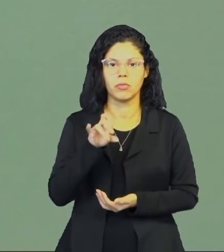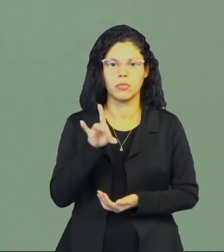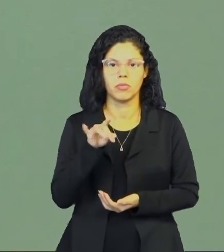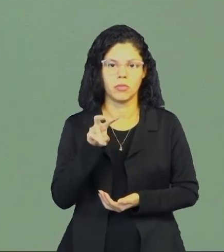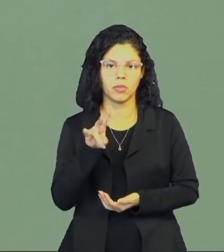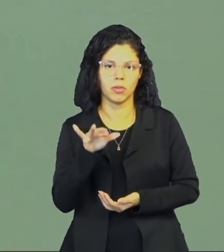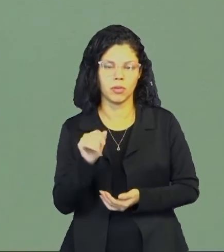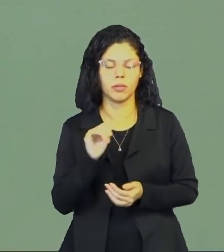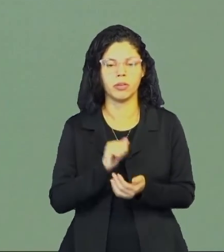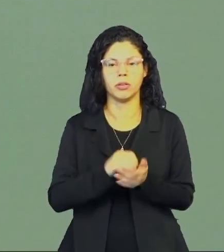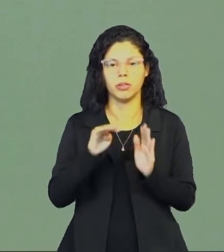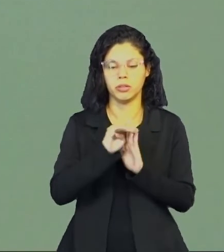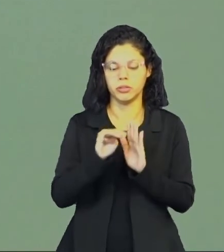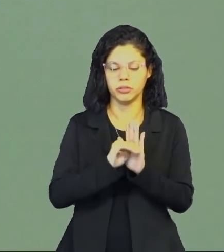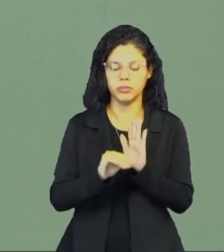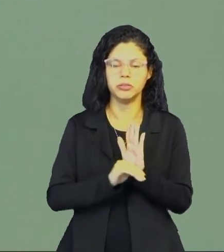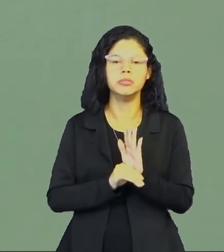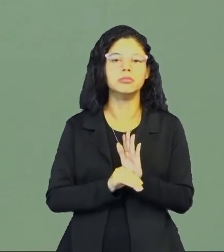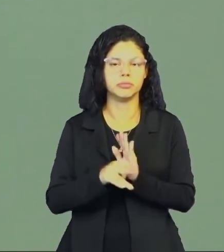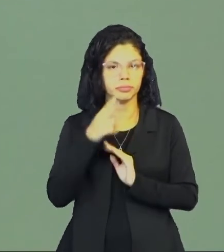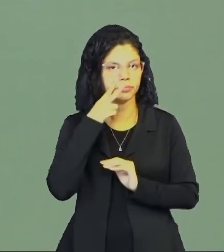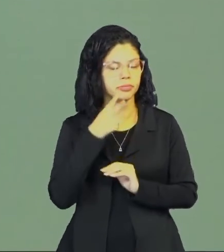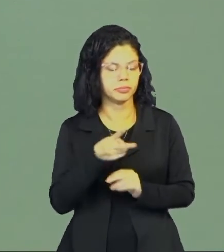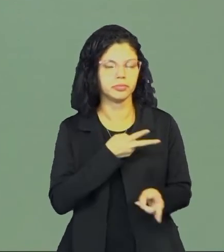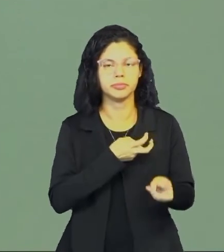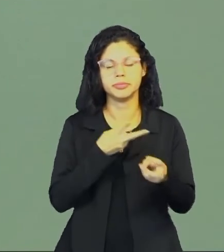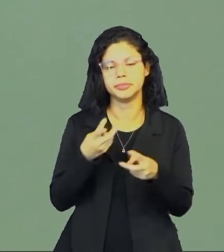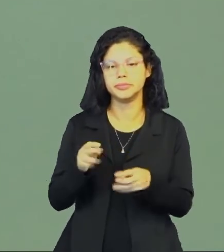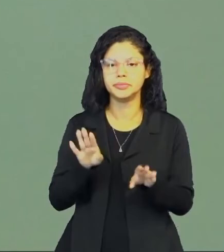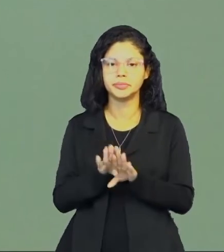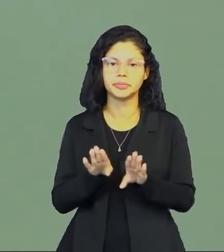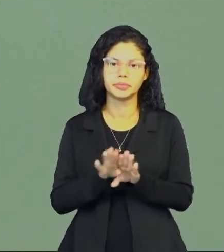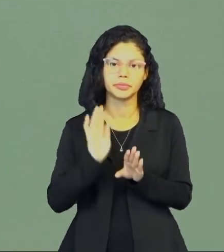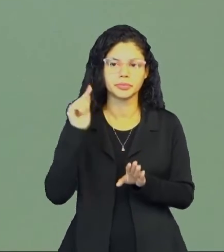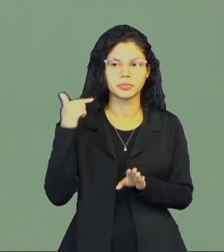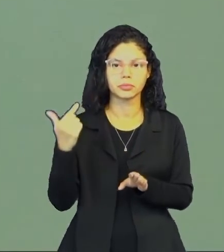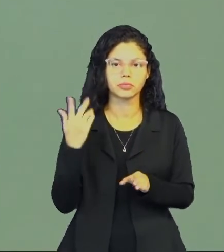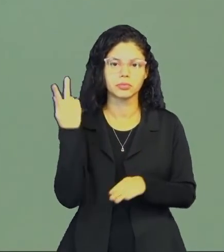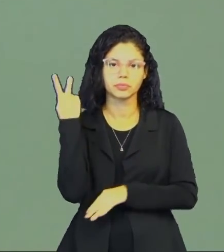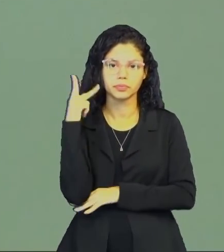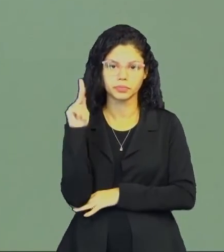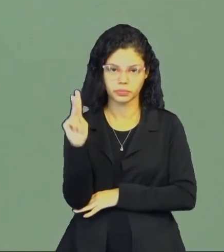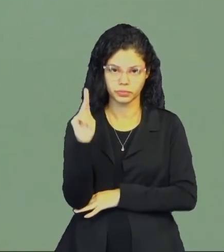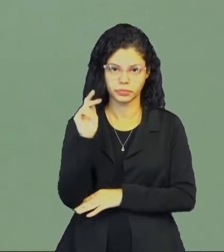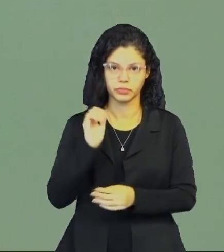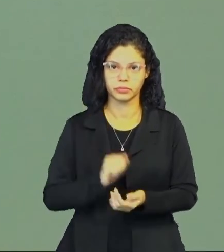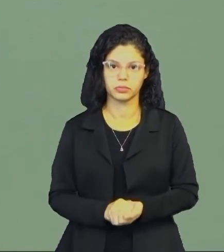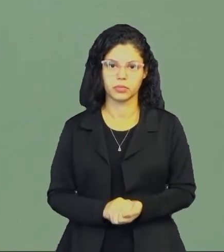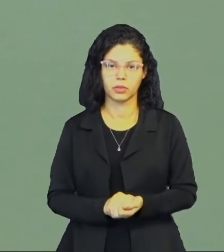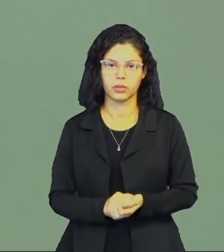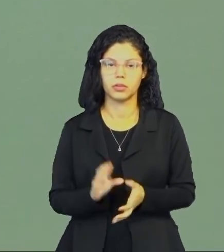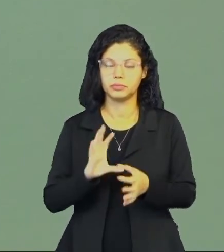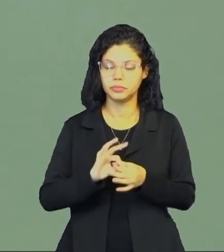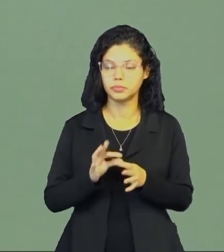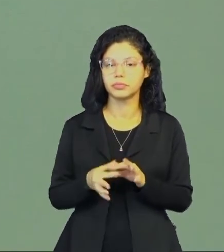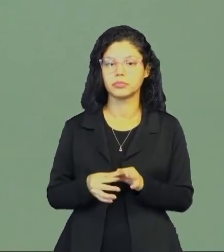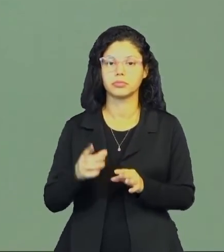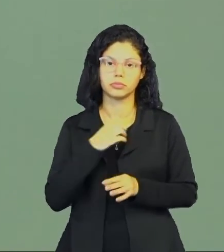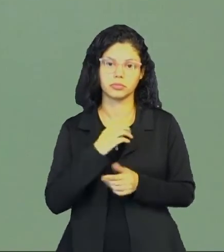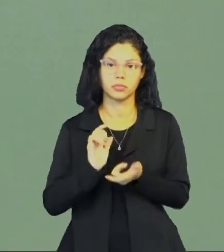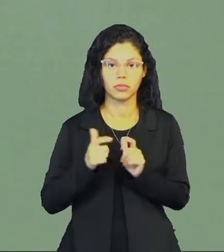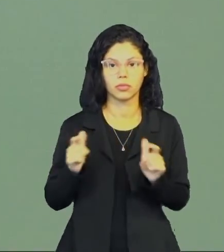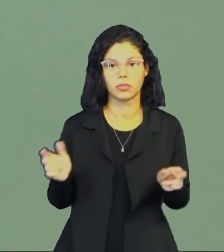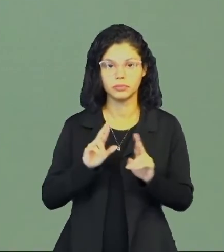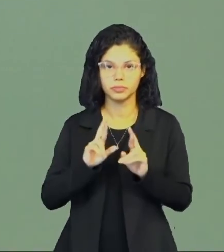uma classe mais baixa, você vai observar também que naquele determinado período, naquele determinado contexto, havia